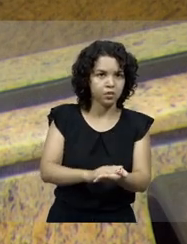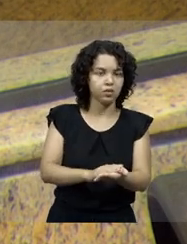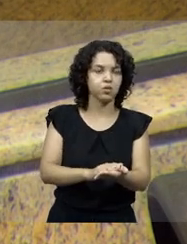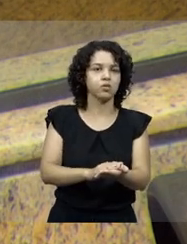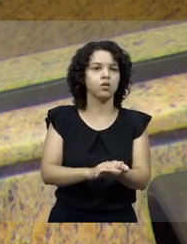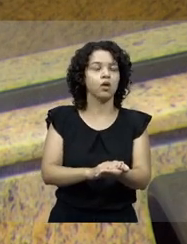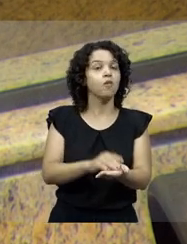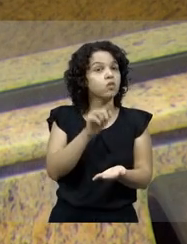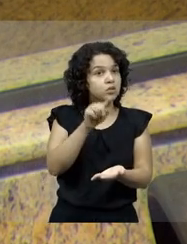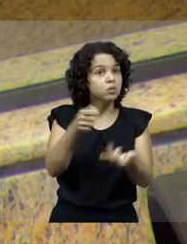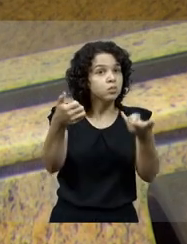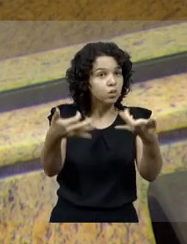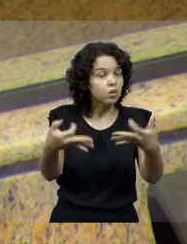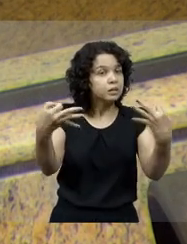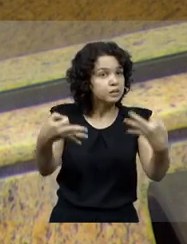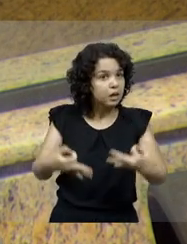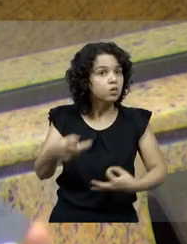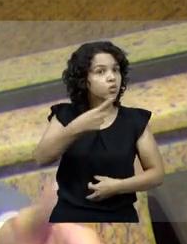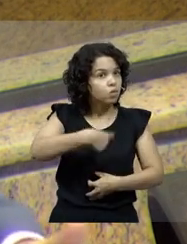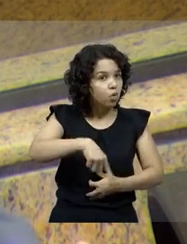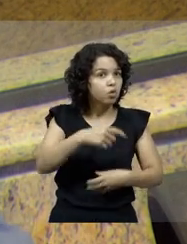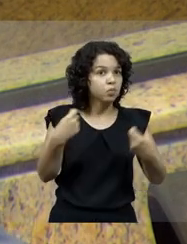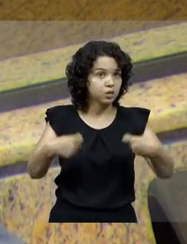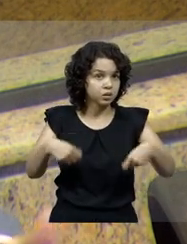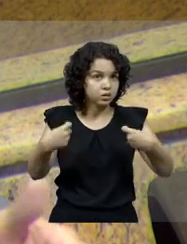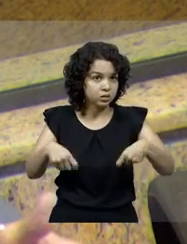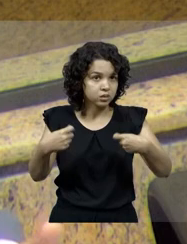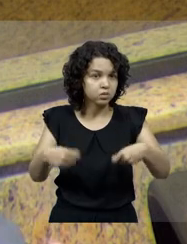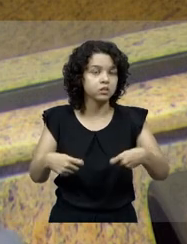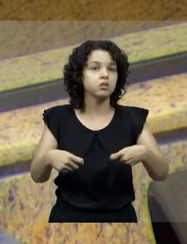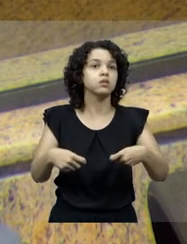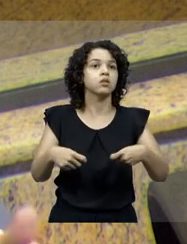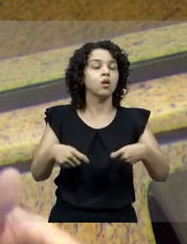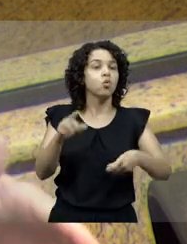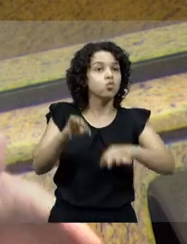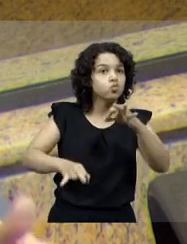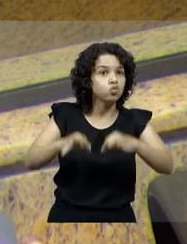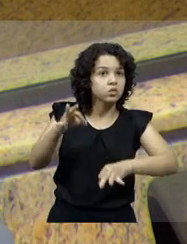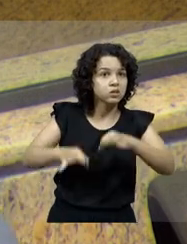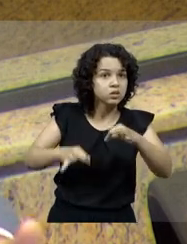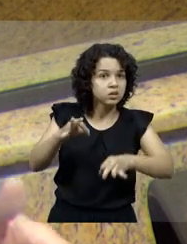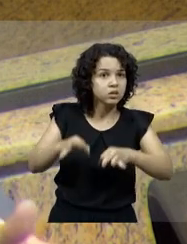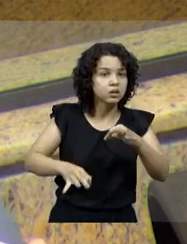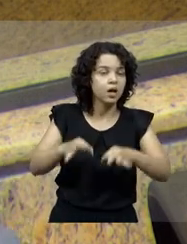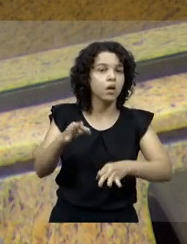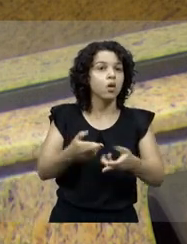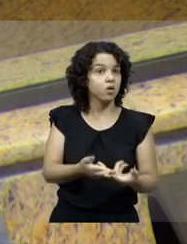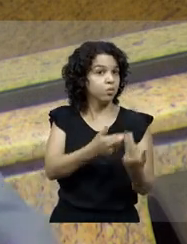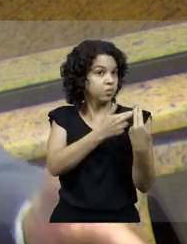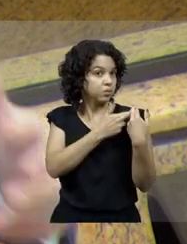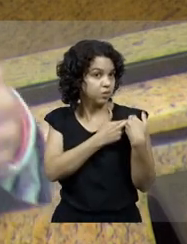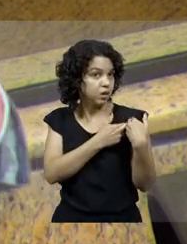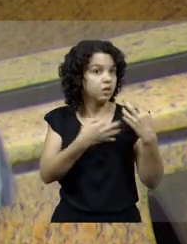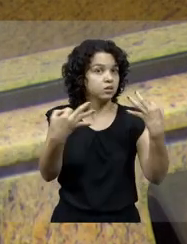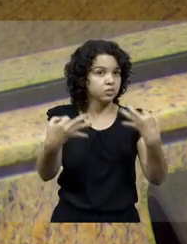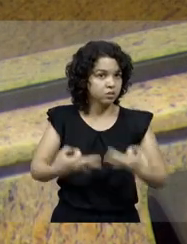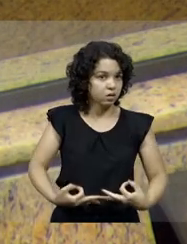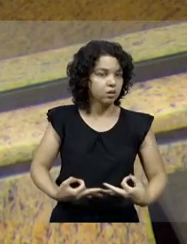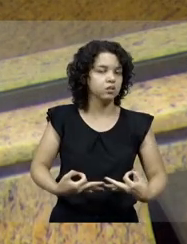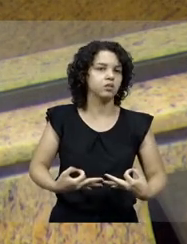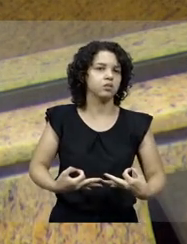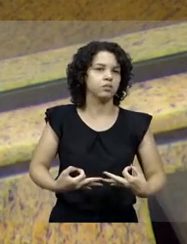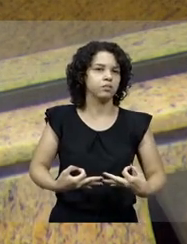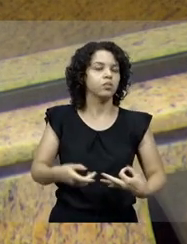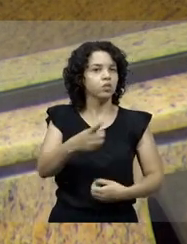Nós precisamos chamar, sim, o judiciário à responsabilidade devida. O judiciário, e aí nós temos que,